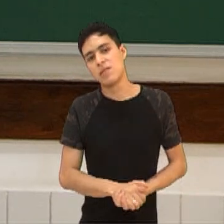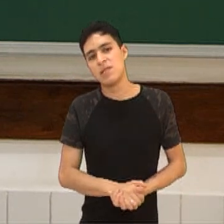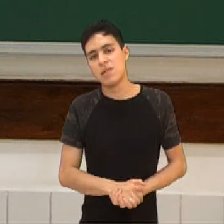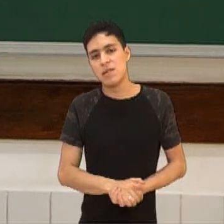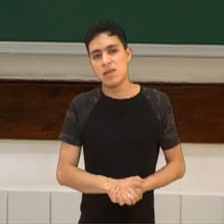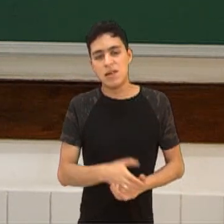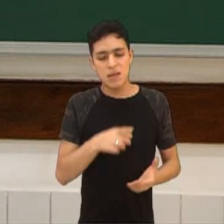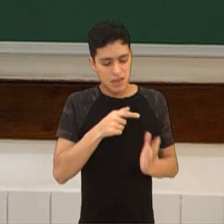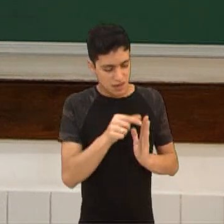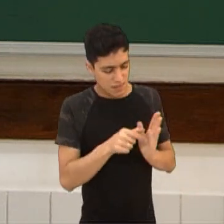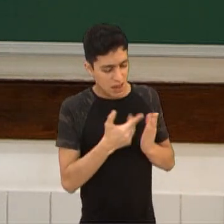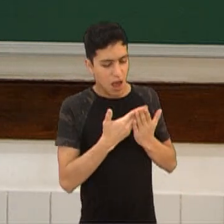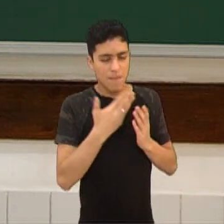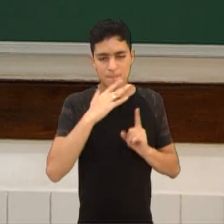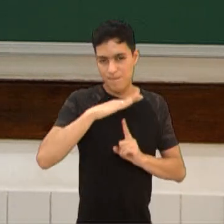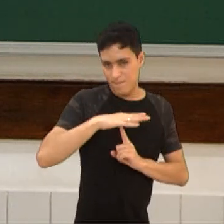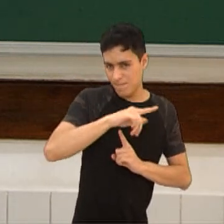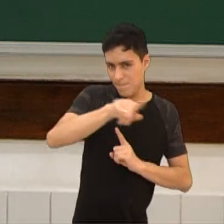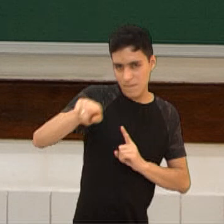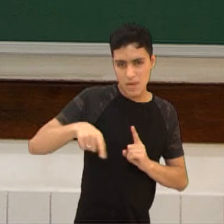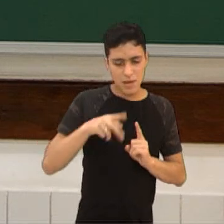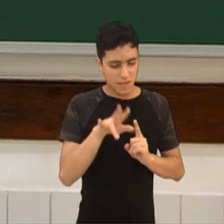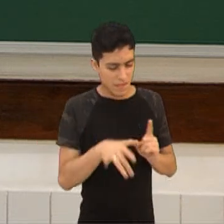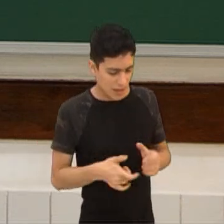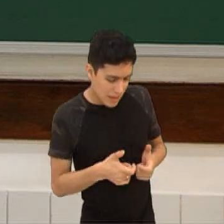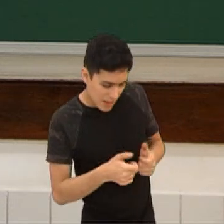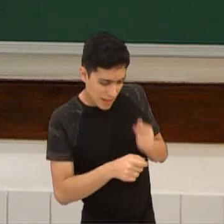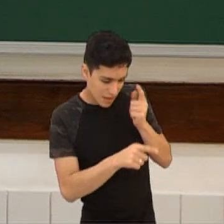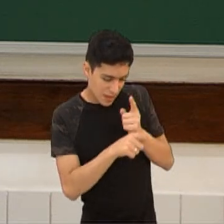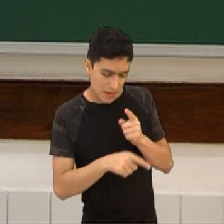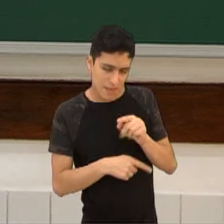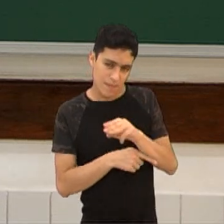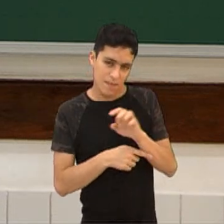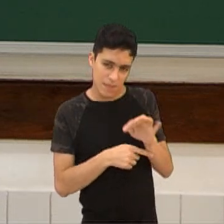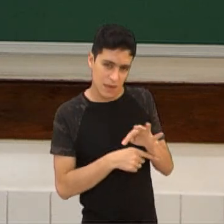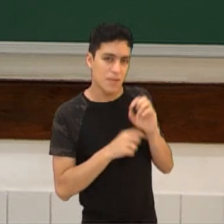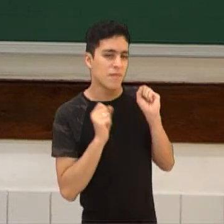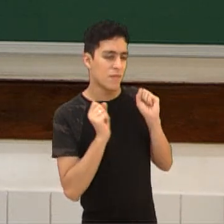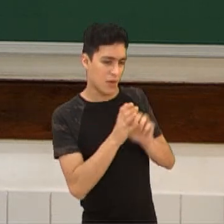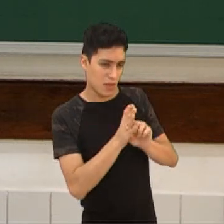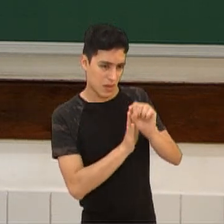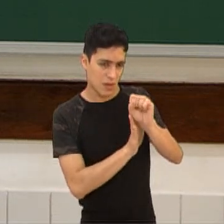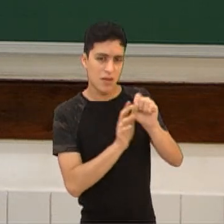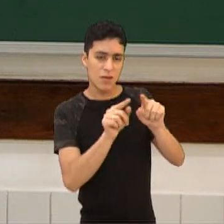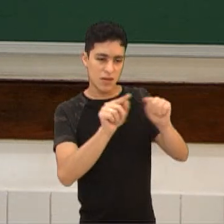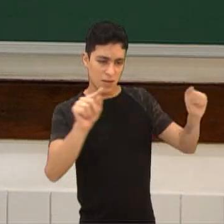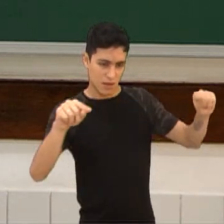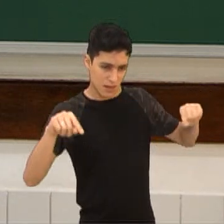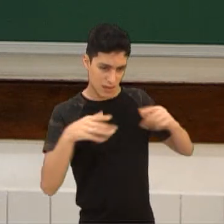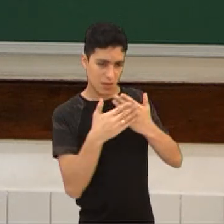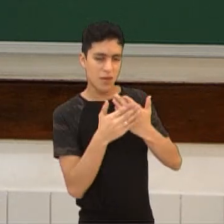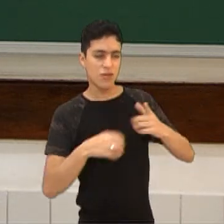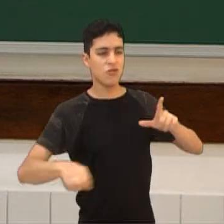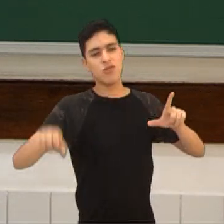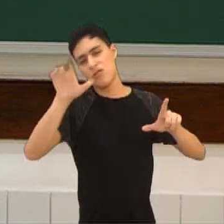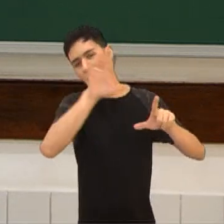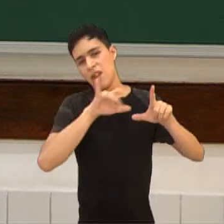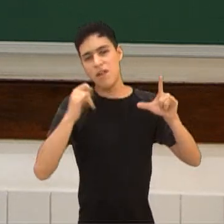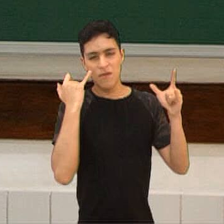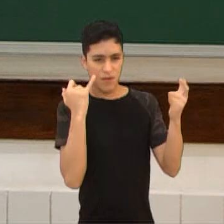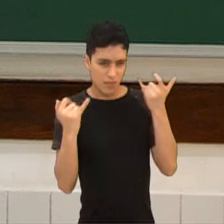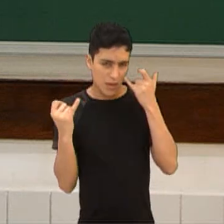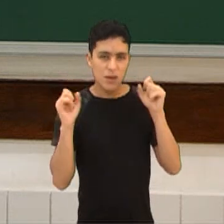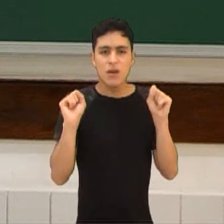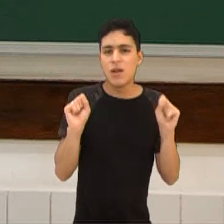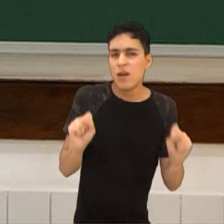no aplicativo Aula Paraná. Então você vai no Meet, encontra lá no Classroom também, no painel de informações, o professor pode